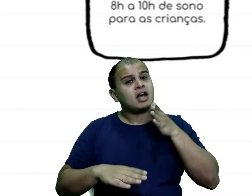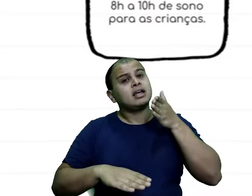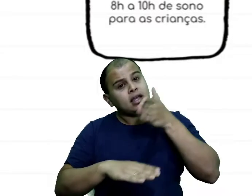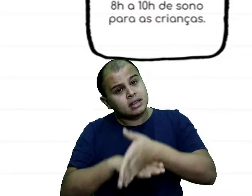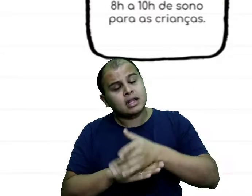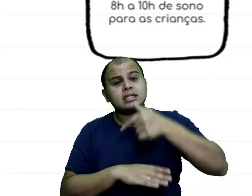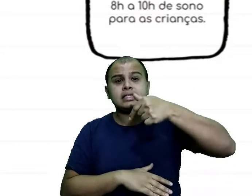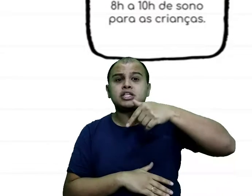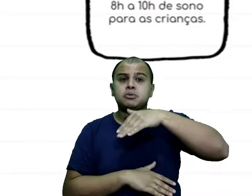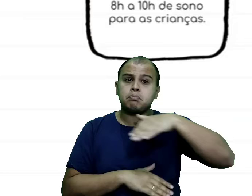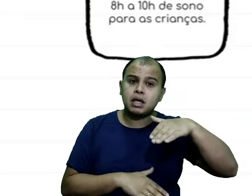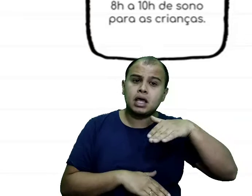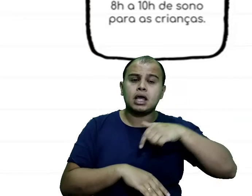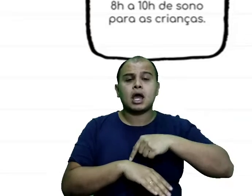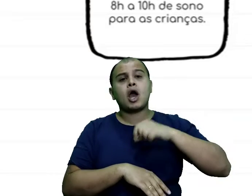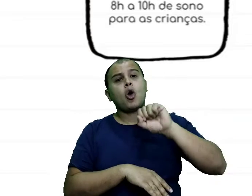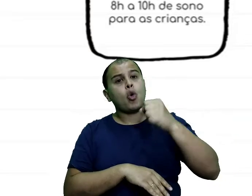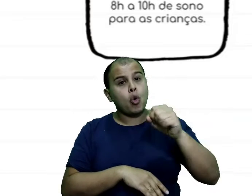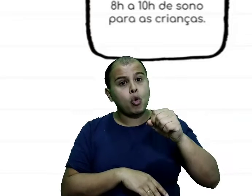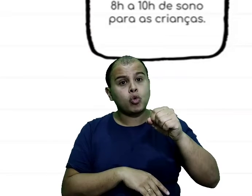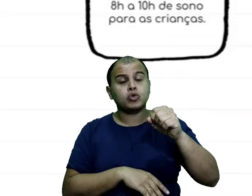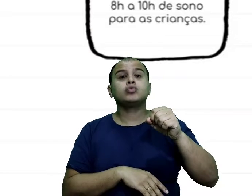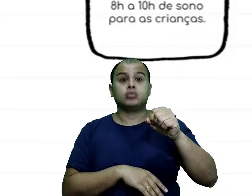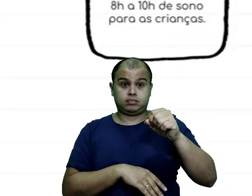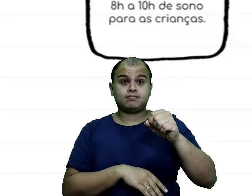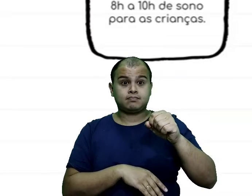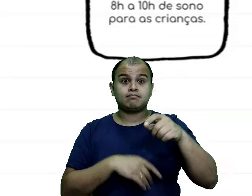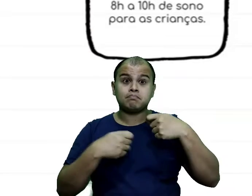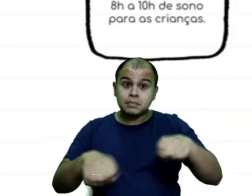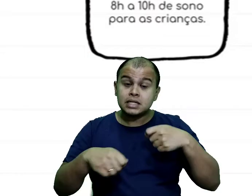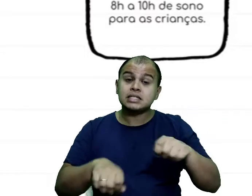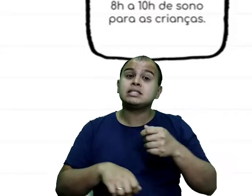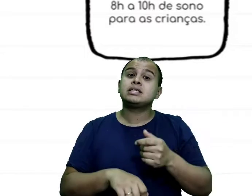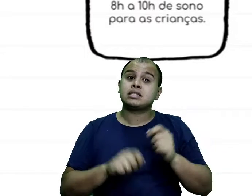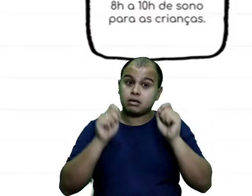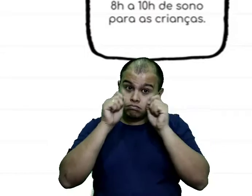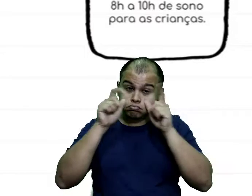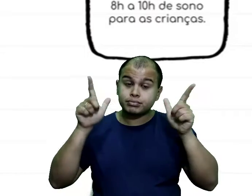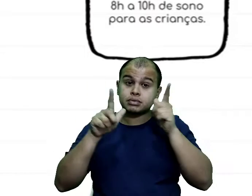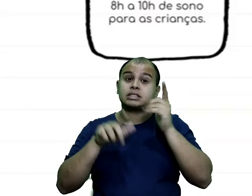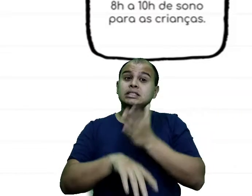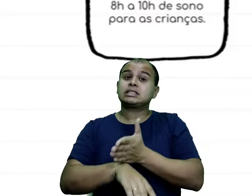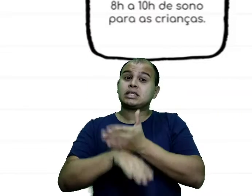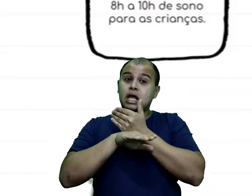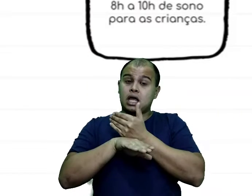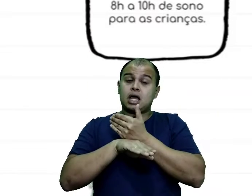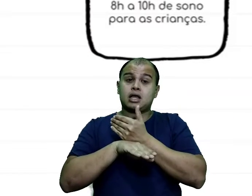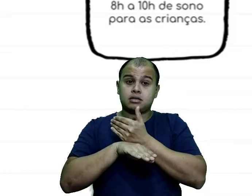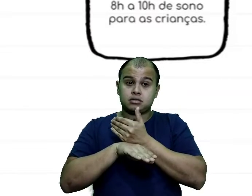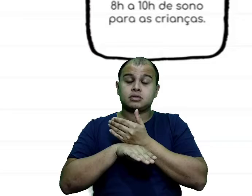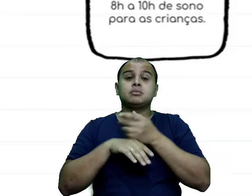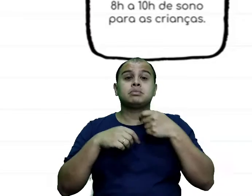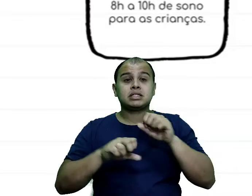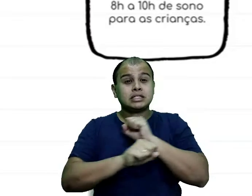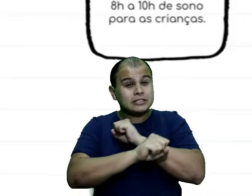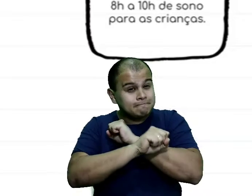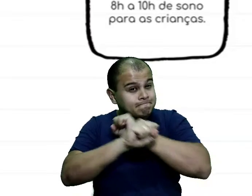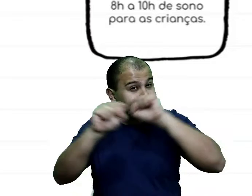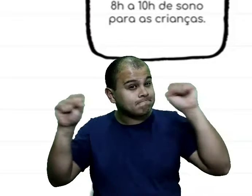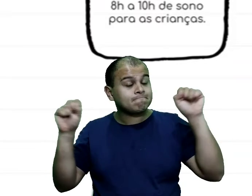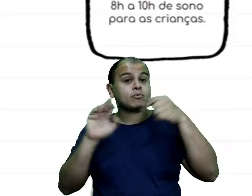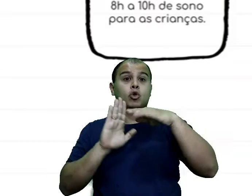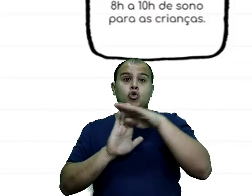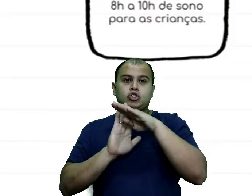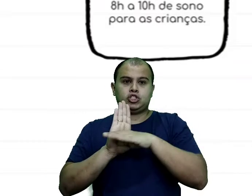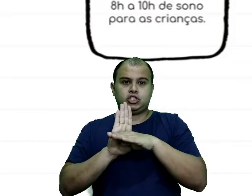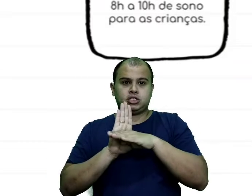criança vai entrar às 7h30, 7 horas, 8 horas. A gente vai adaptar todos os horários. Mas eles precisam acordar, eles precisam ir para a escola, eles